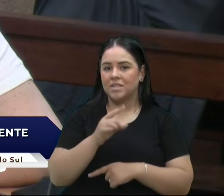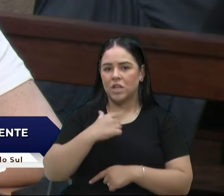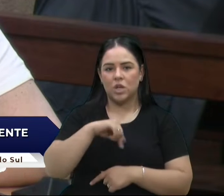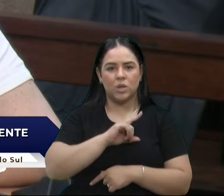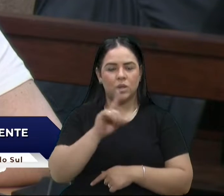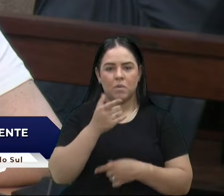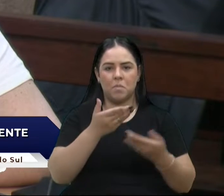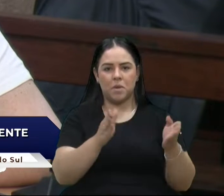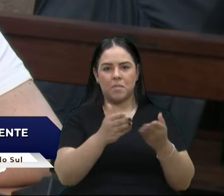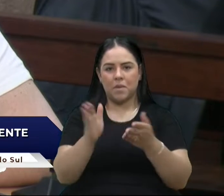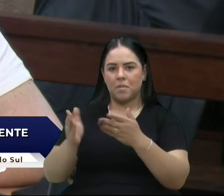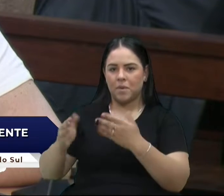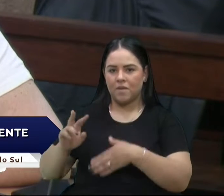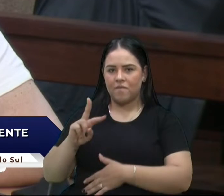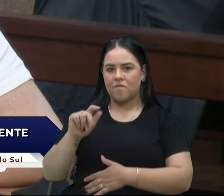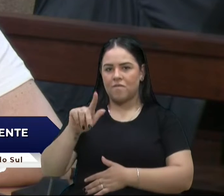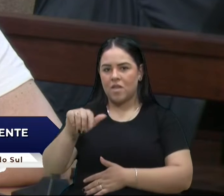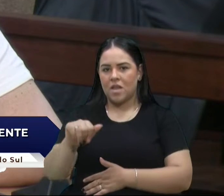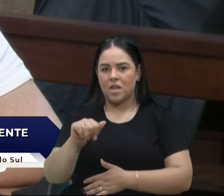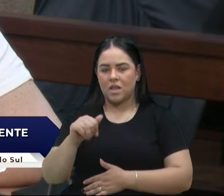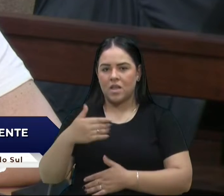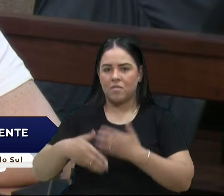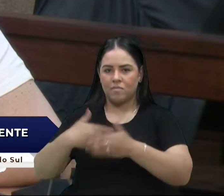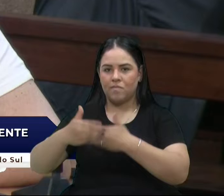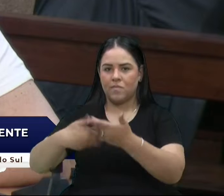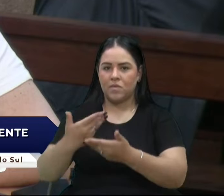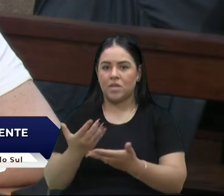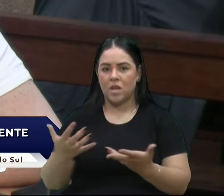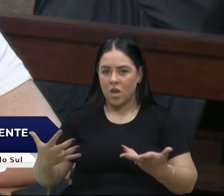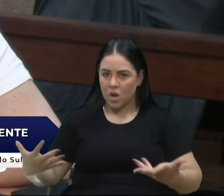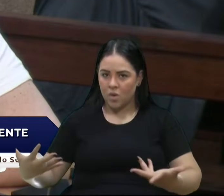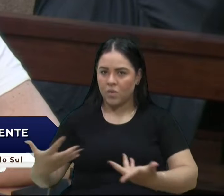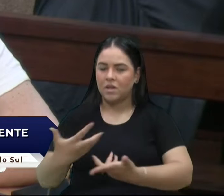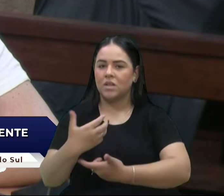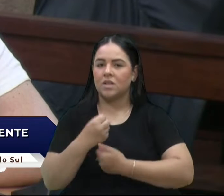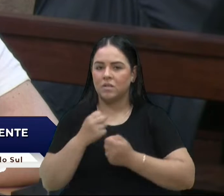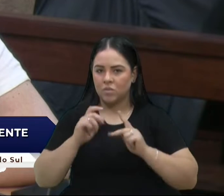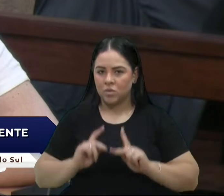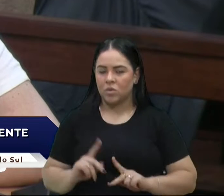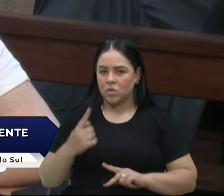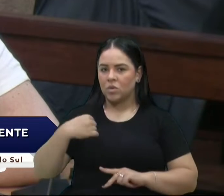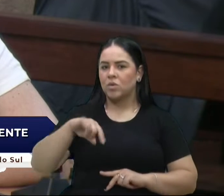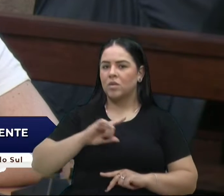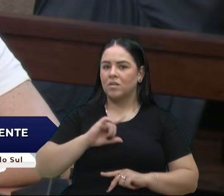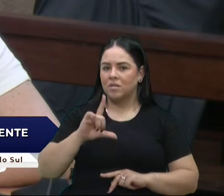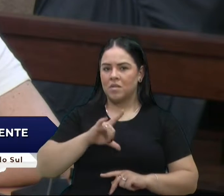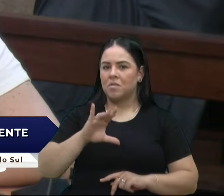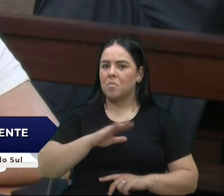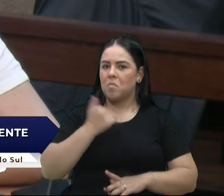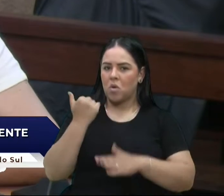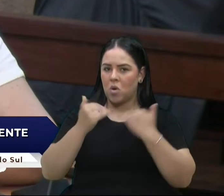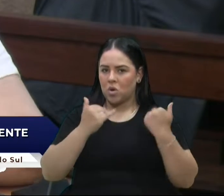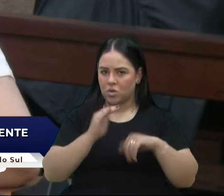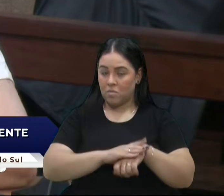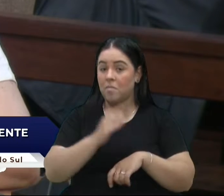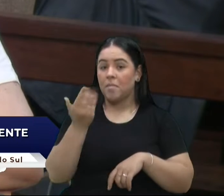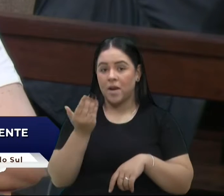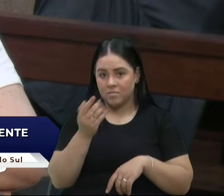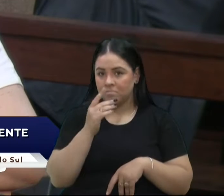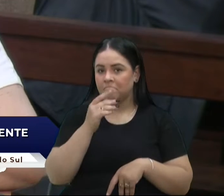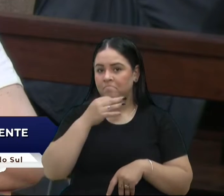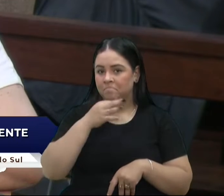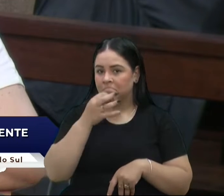leitos, de agilidade no sentido de acolher esses pacientes, nós teríamos tido mais óbitos em Caxias do Sul.